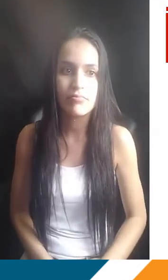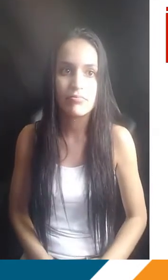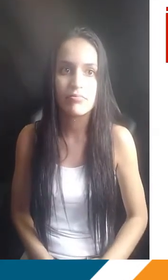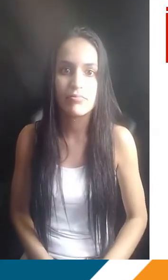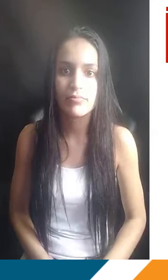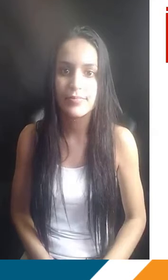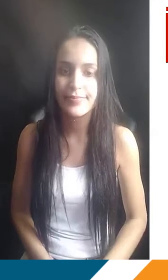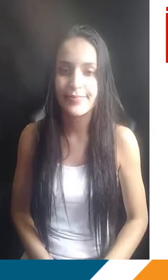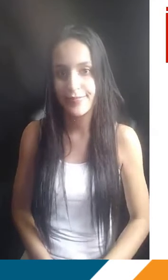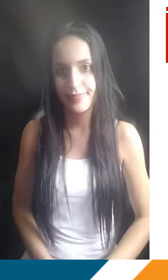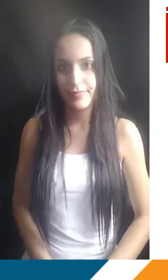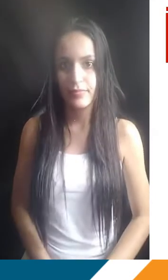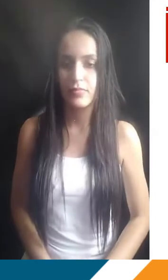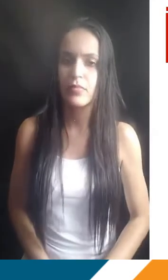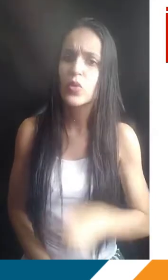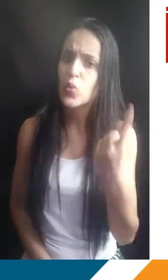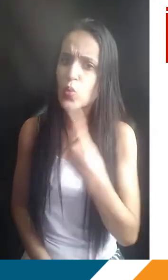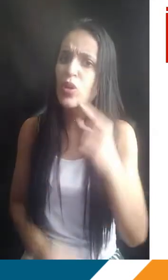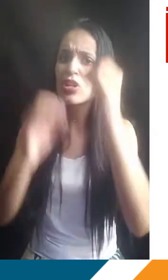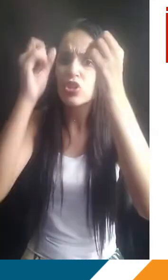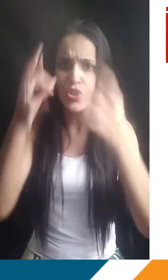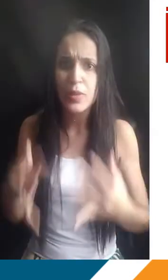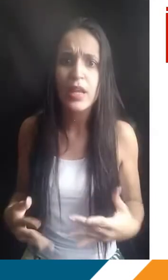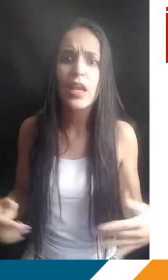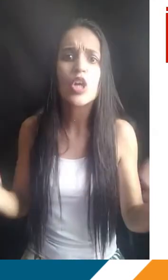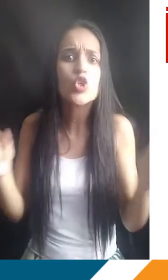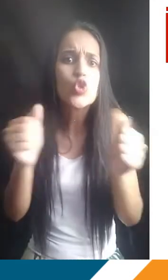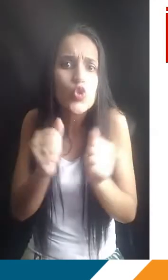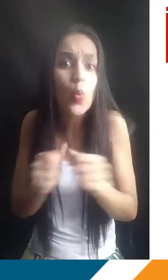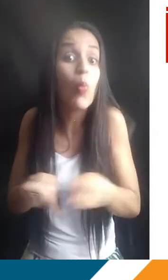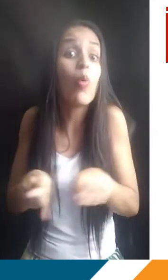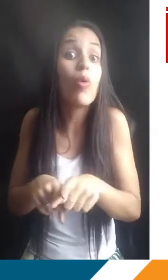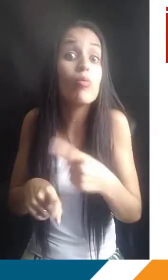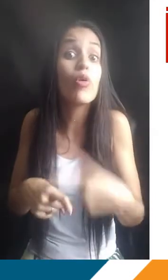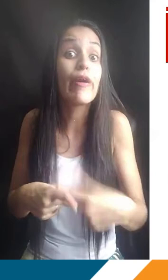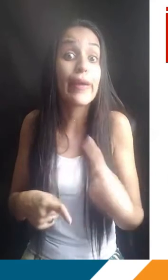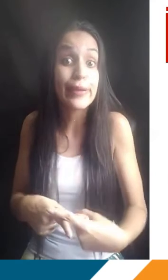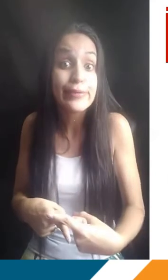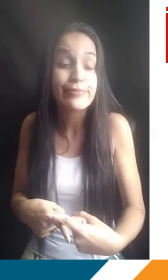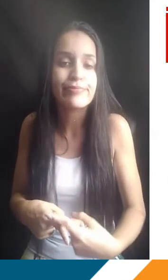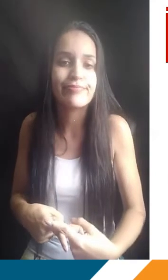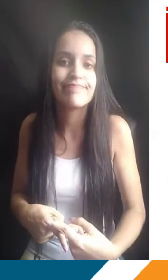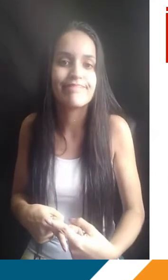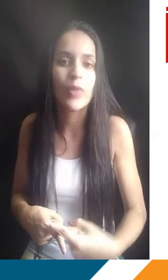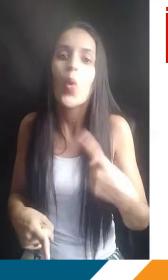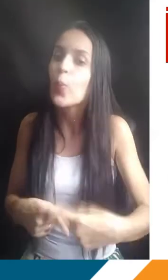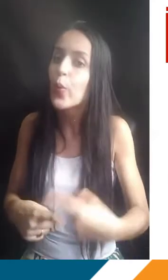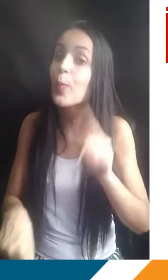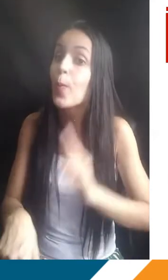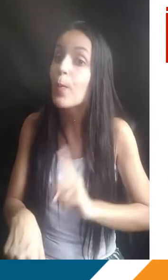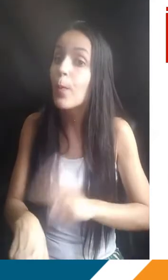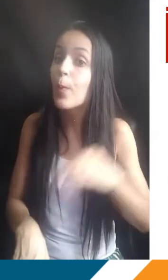você sabe que isso é marcado por um contexto que é o contexto da ditadura militar. Então, em 64, acontece o